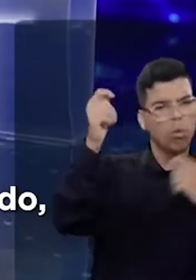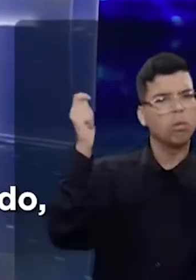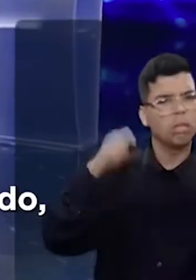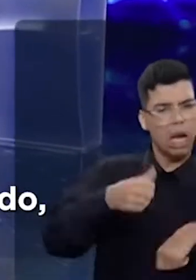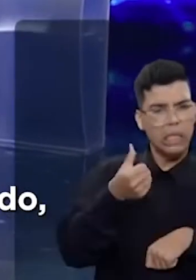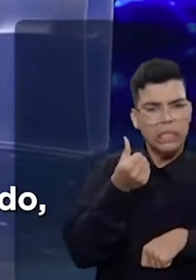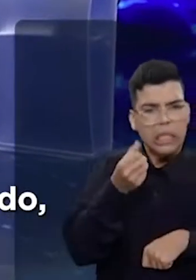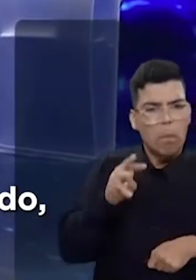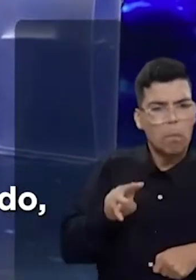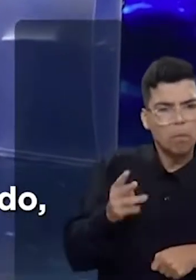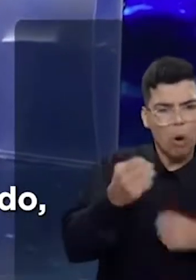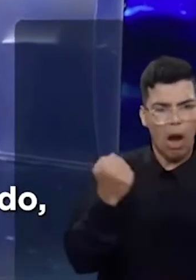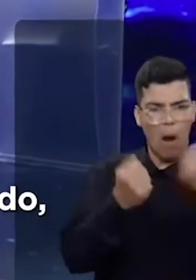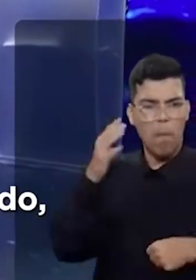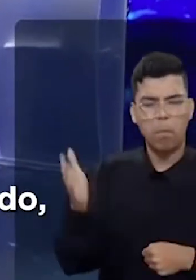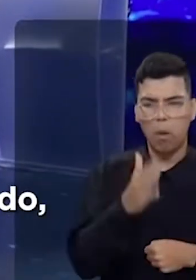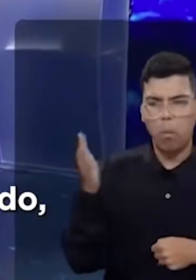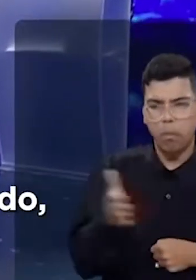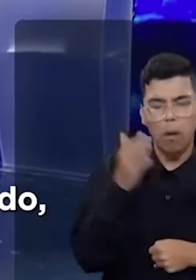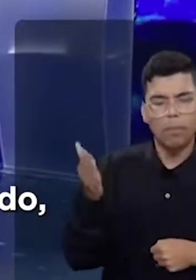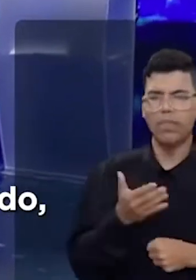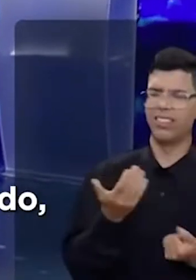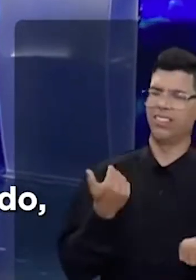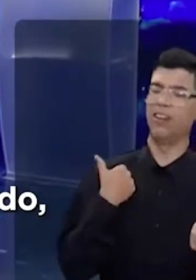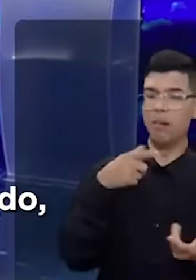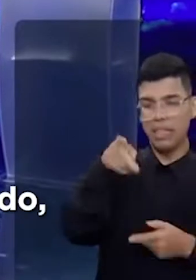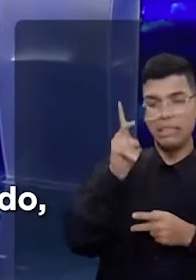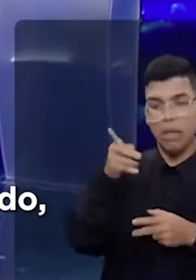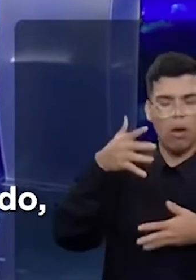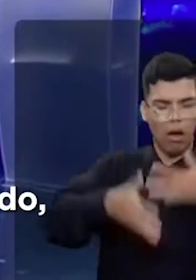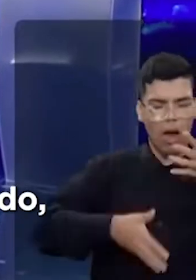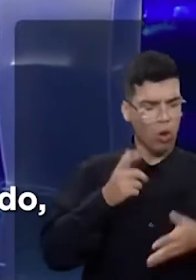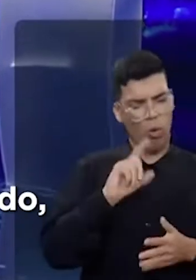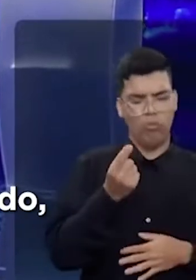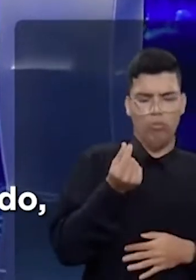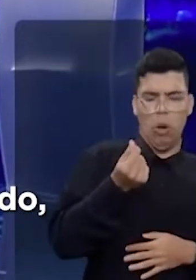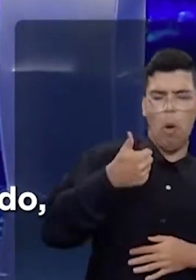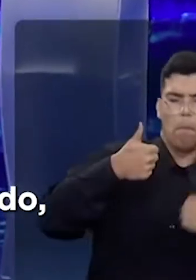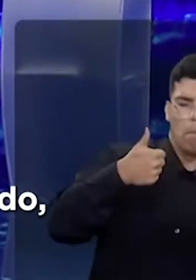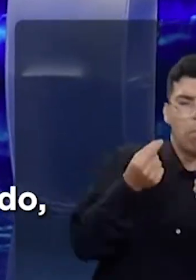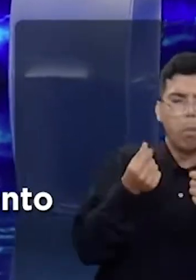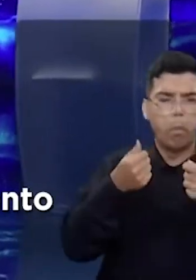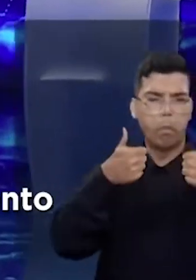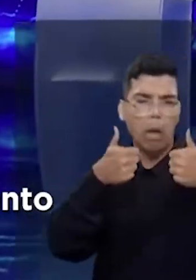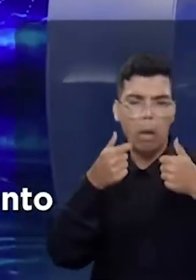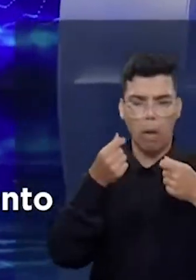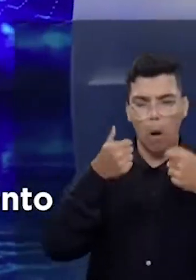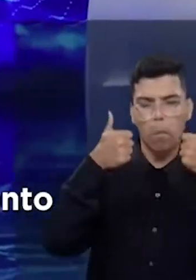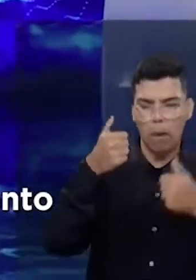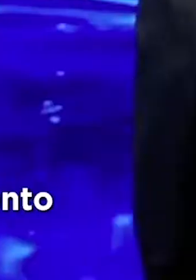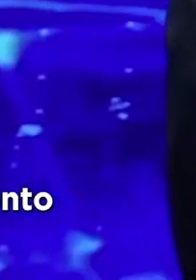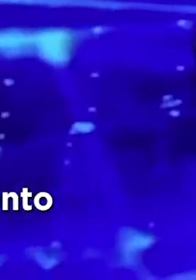economia, sabe, que você fala que está bombando, só se for, sabe, no seu orçamento,